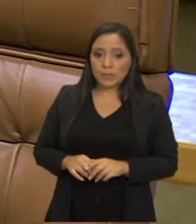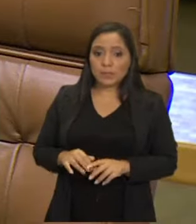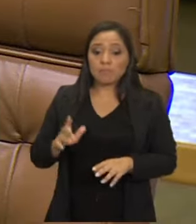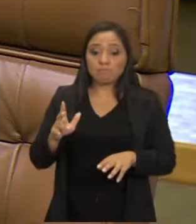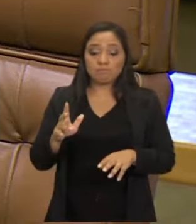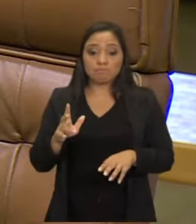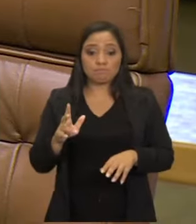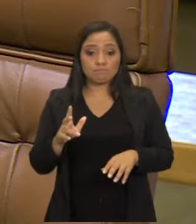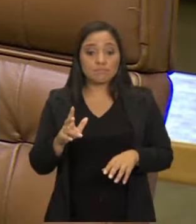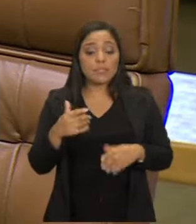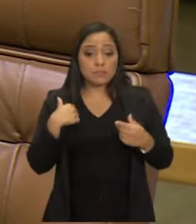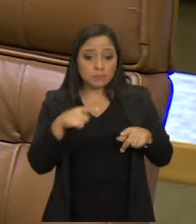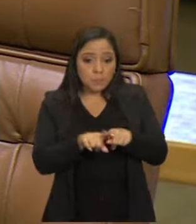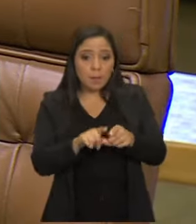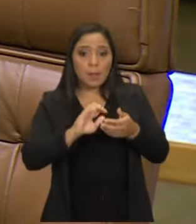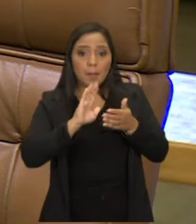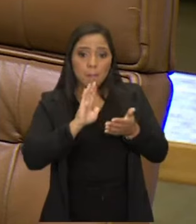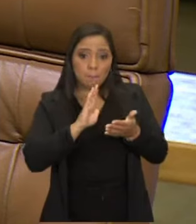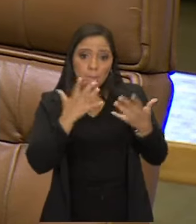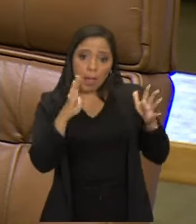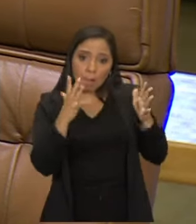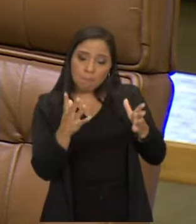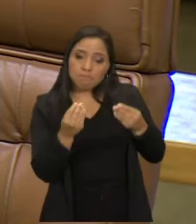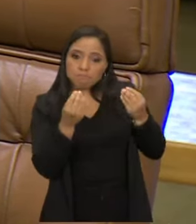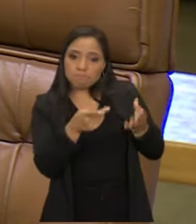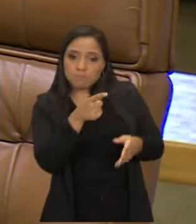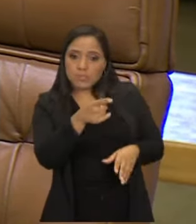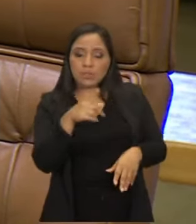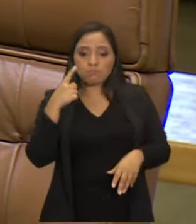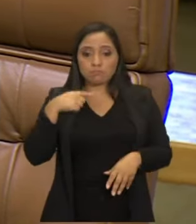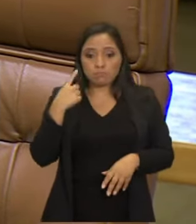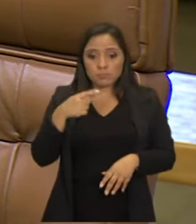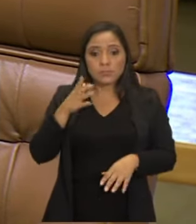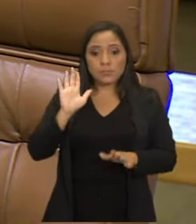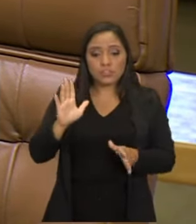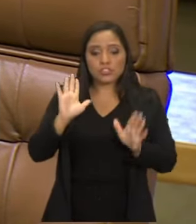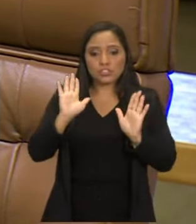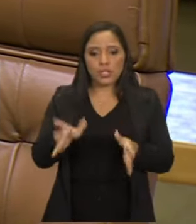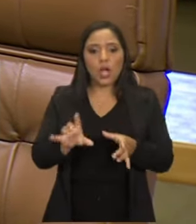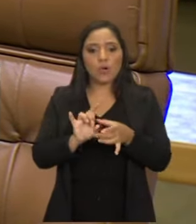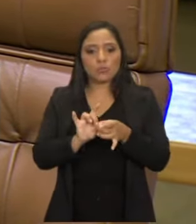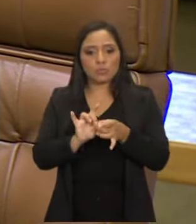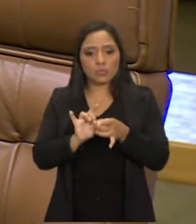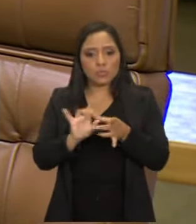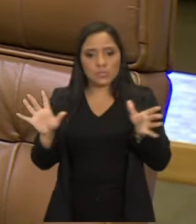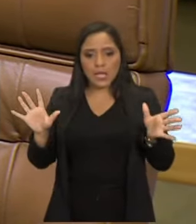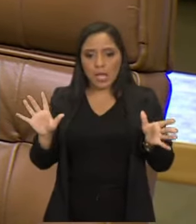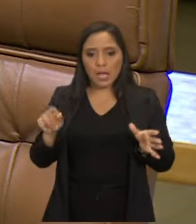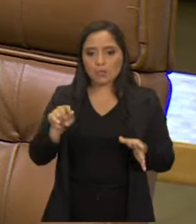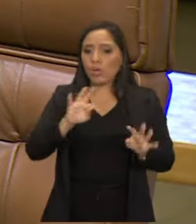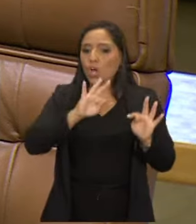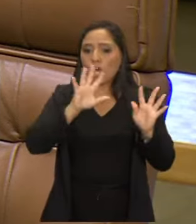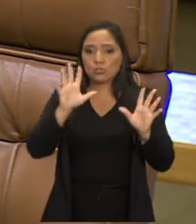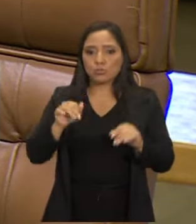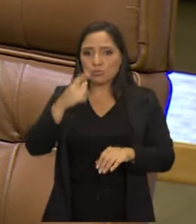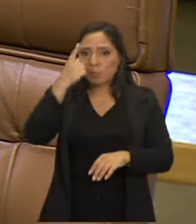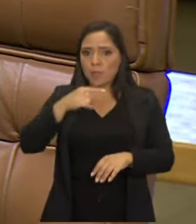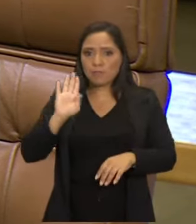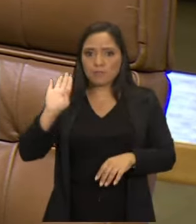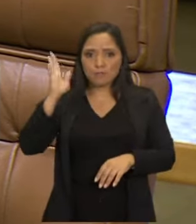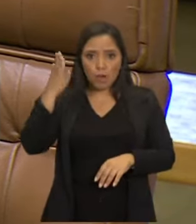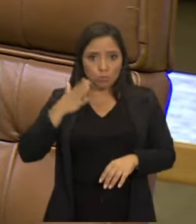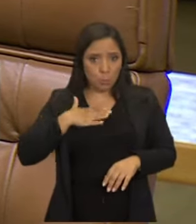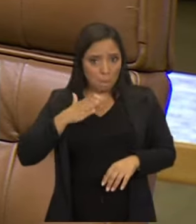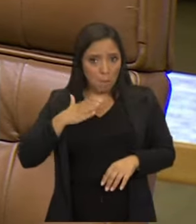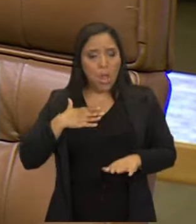Parabenizar o advogado e aproveitando essa alteração de procedimento, já está autorizado a tirar todos os perfis falsos meus